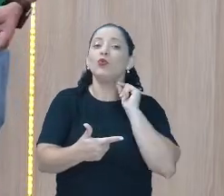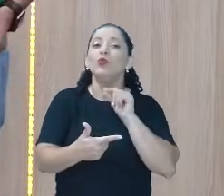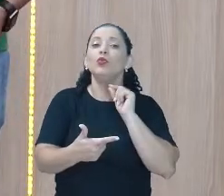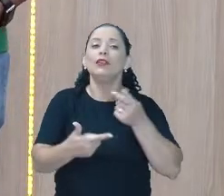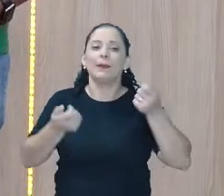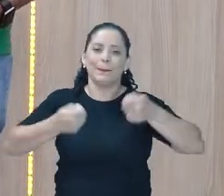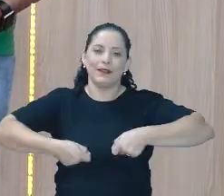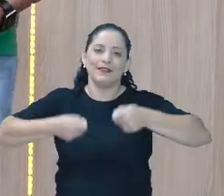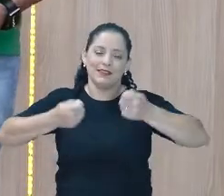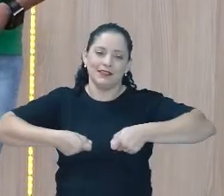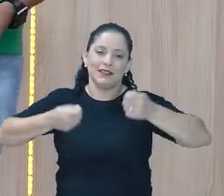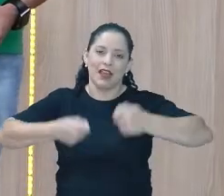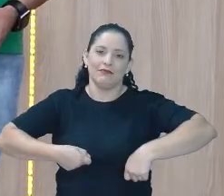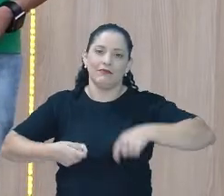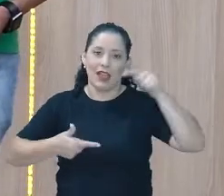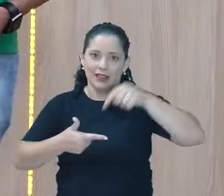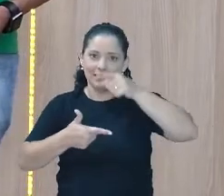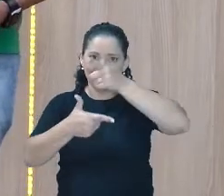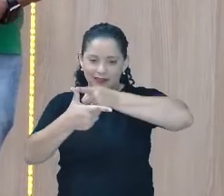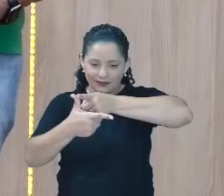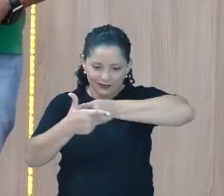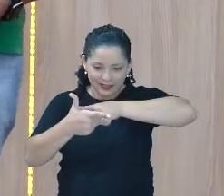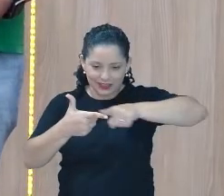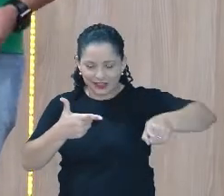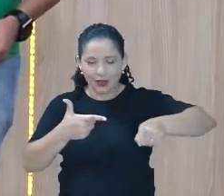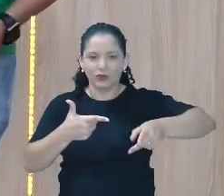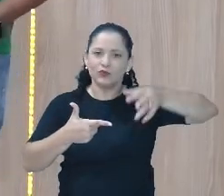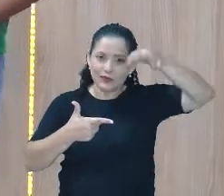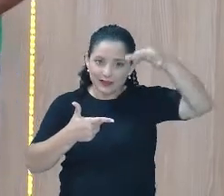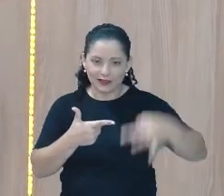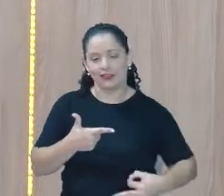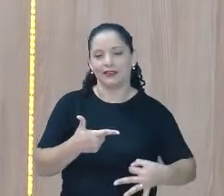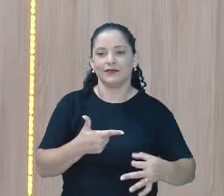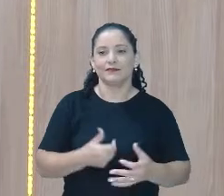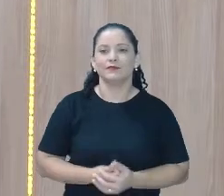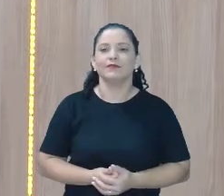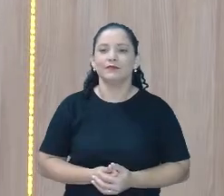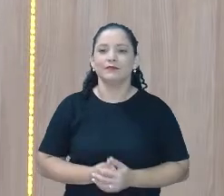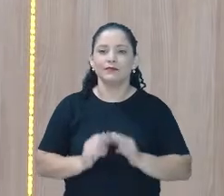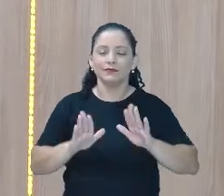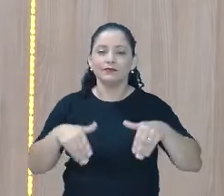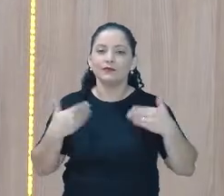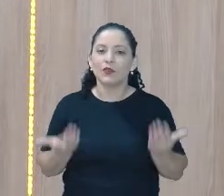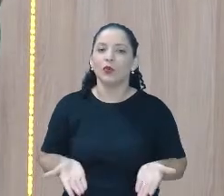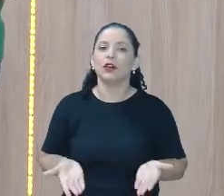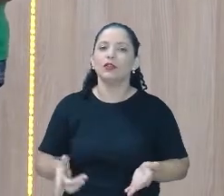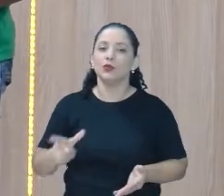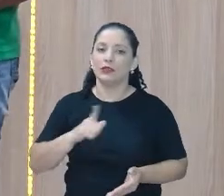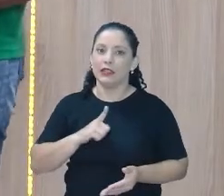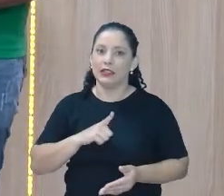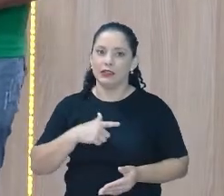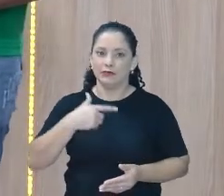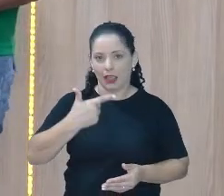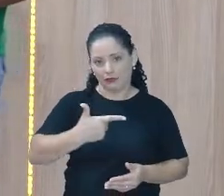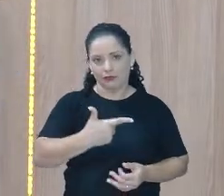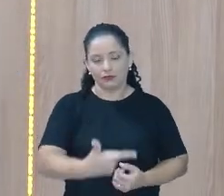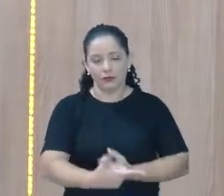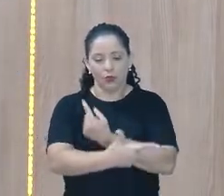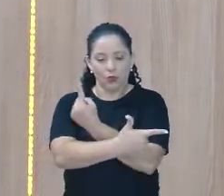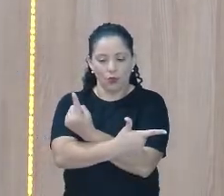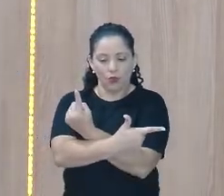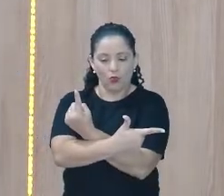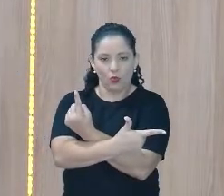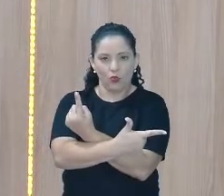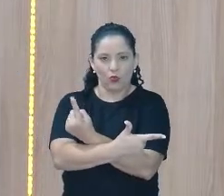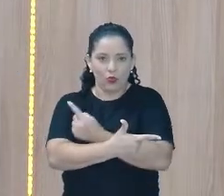alguma coisa para que essa divisão aí, ela continue correta, tá? Então, quando eu coloco o 0 ali do lado do